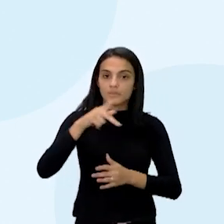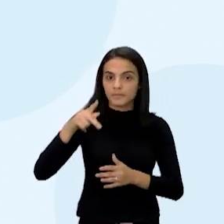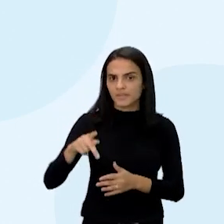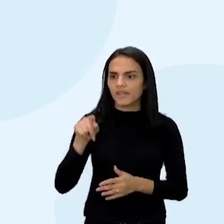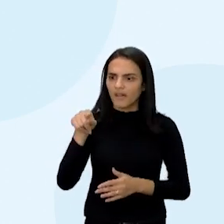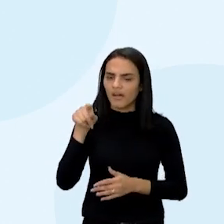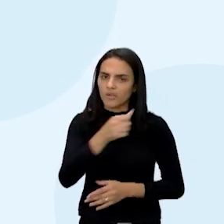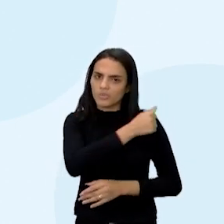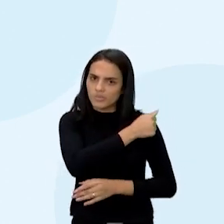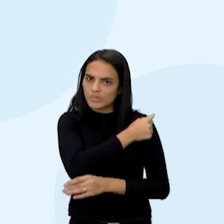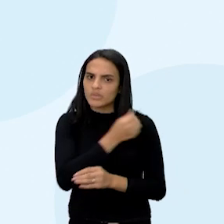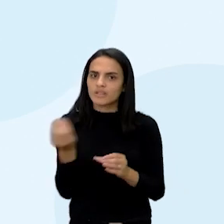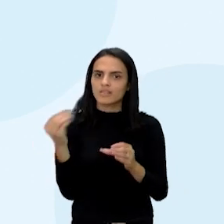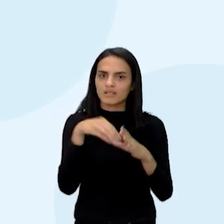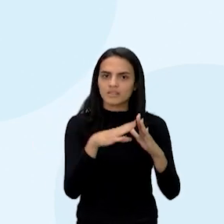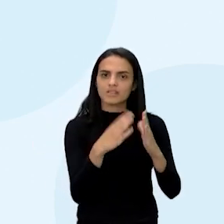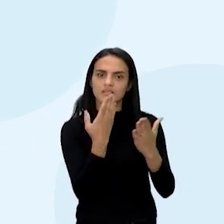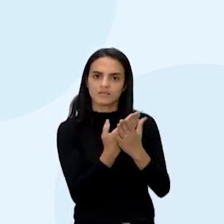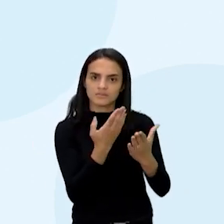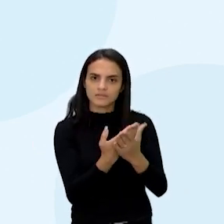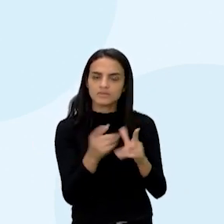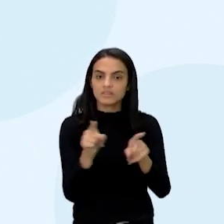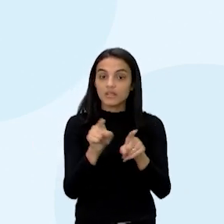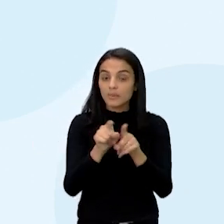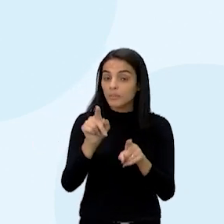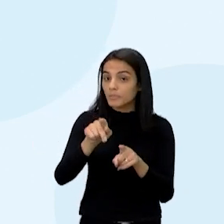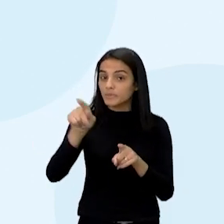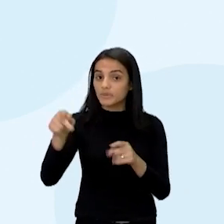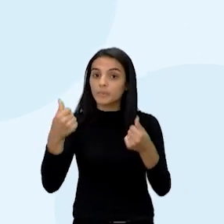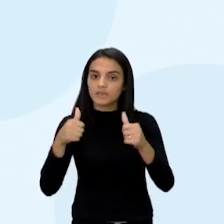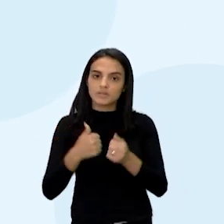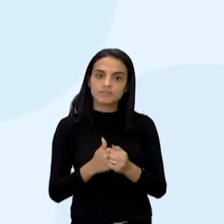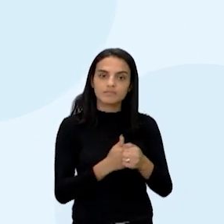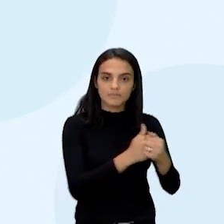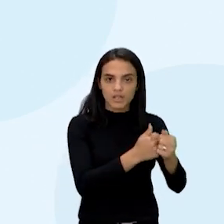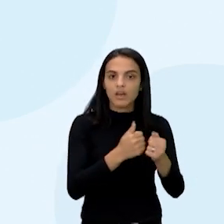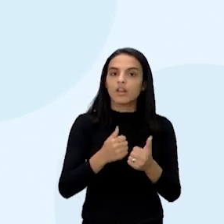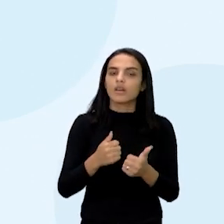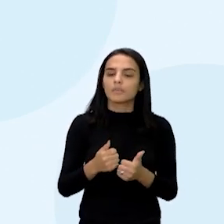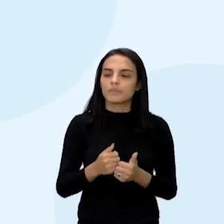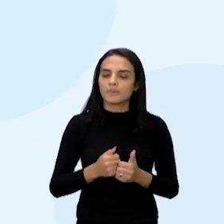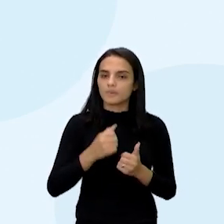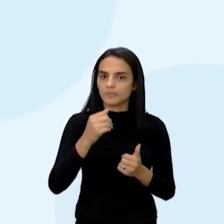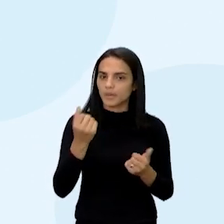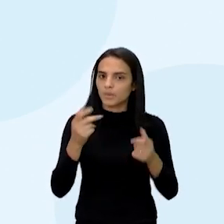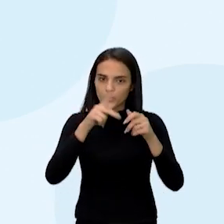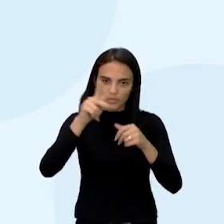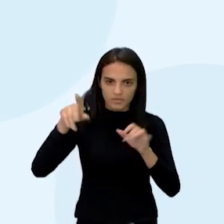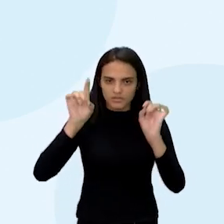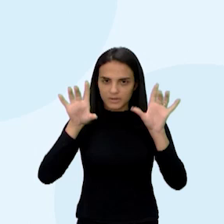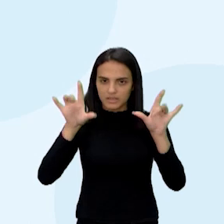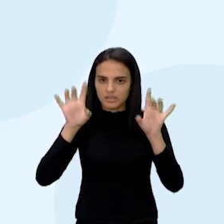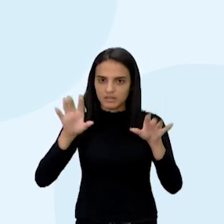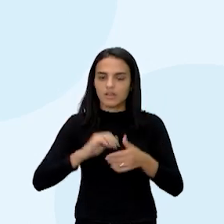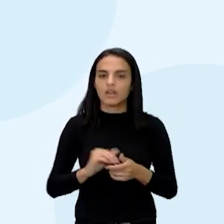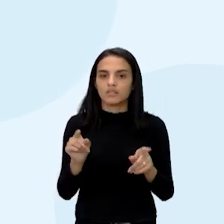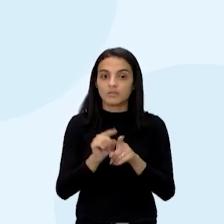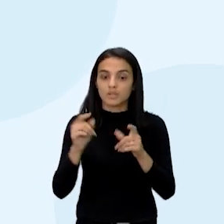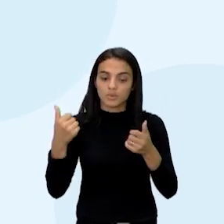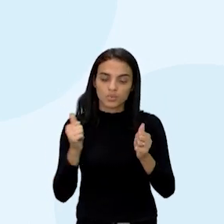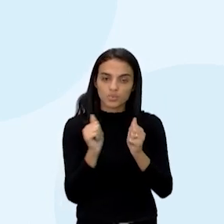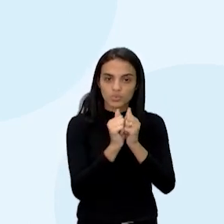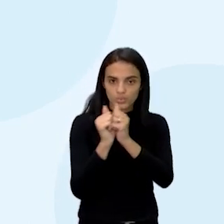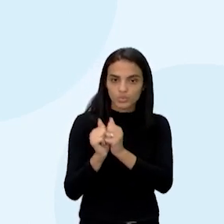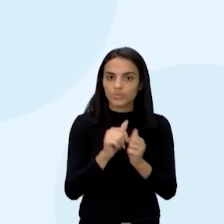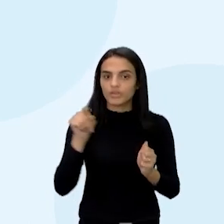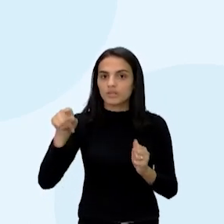aquele aluno é um aluno da escola, então o professor tem que ser acompanhado pelo coordenador, pelo professor especializado, para que juntos